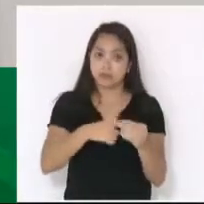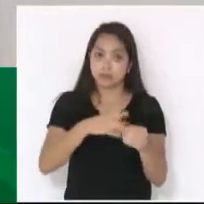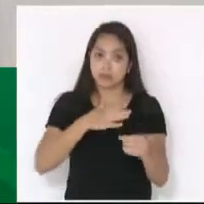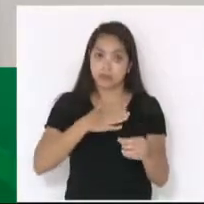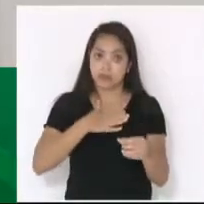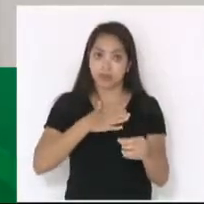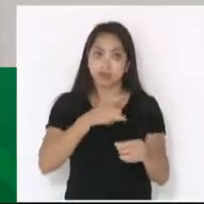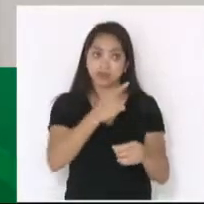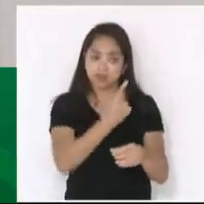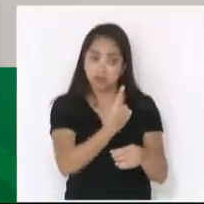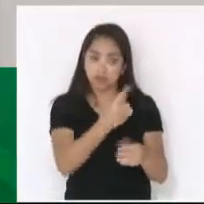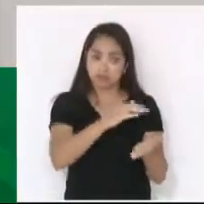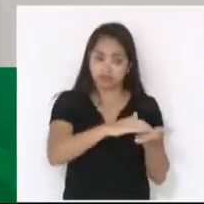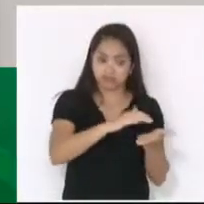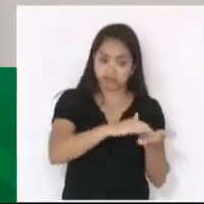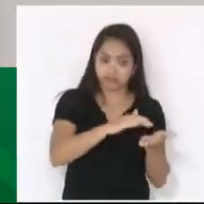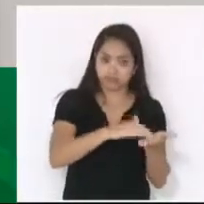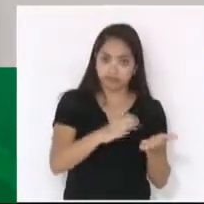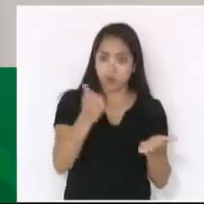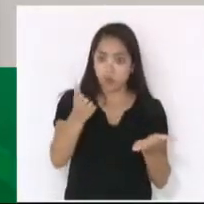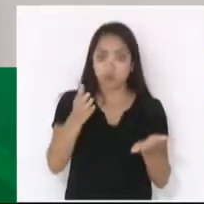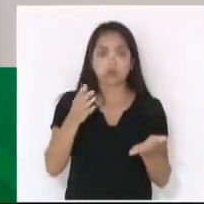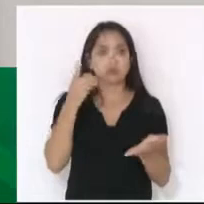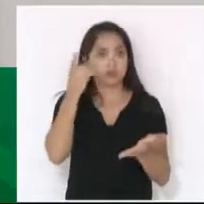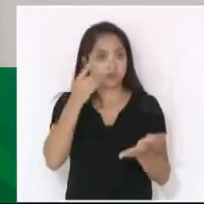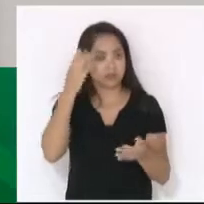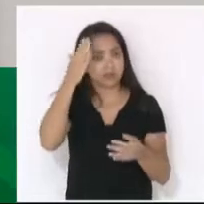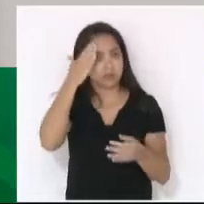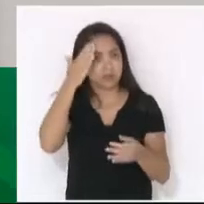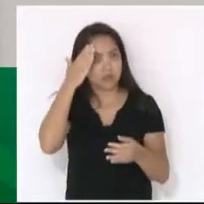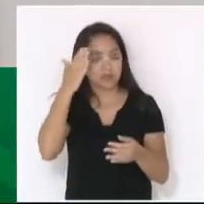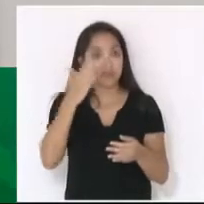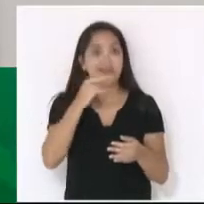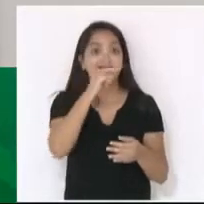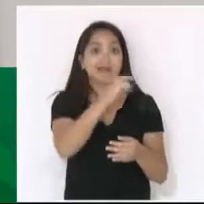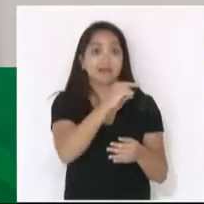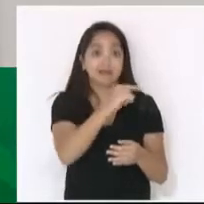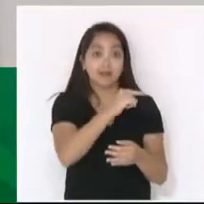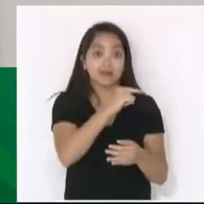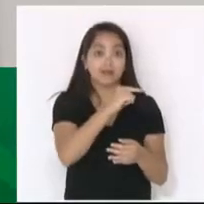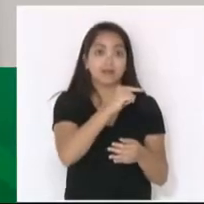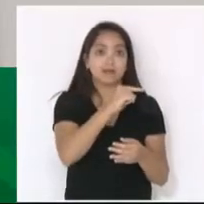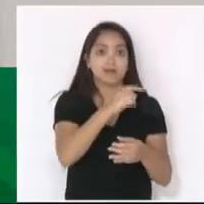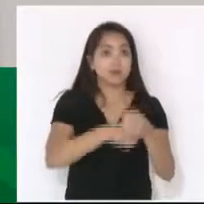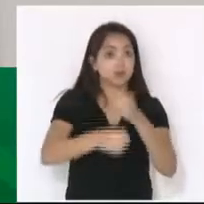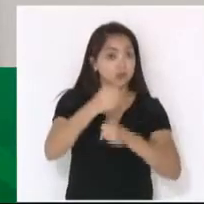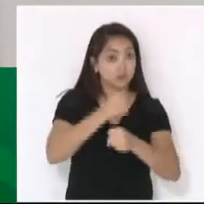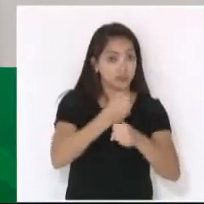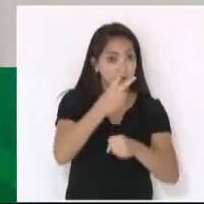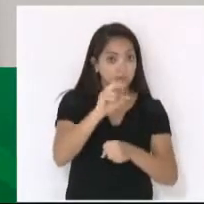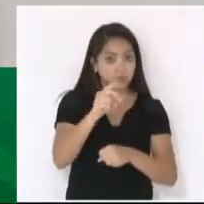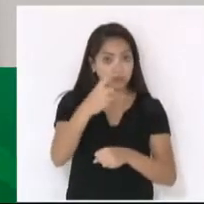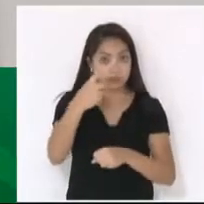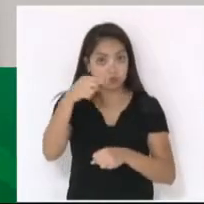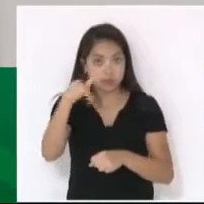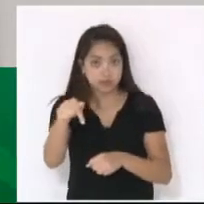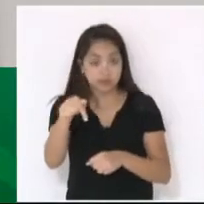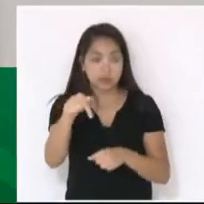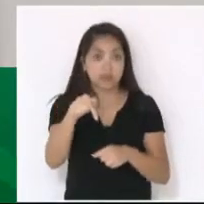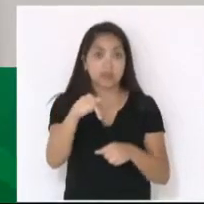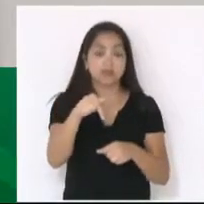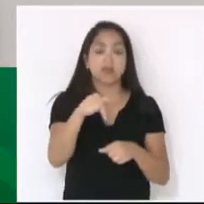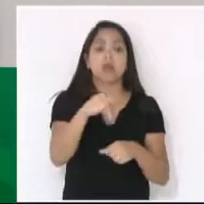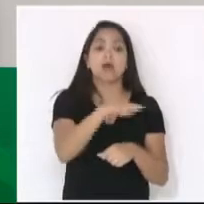lá o deputado Ismael sabe disso uma região na minha cidade vou falar do ano passado no ano passado a